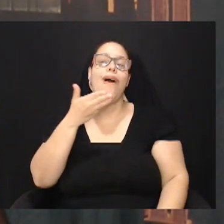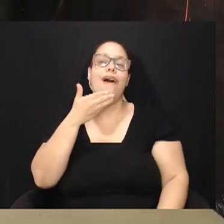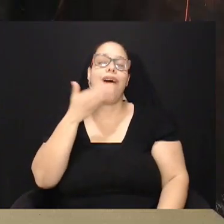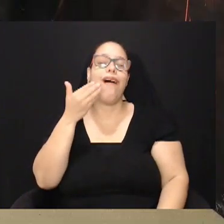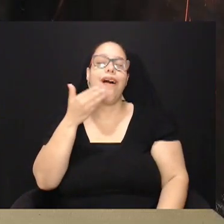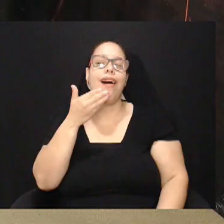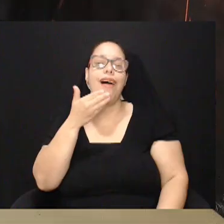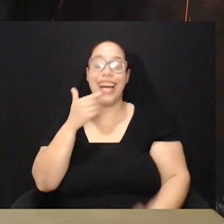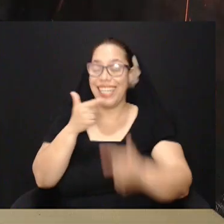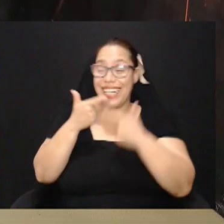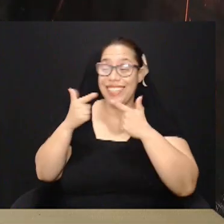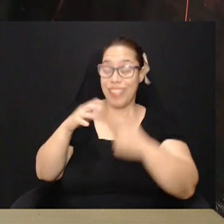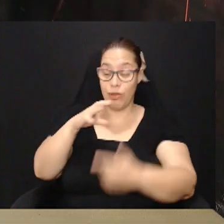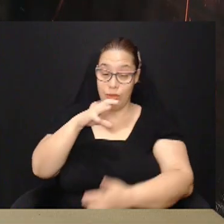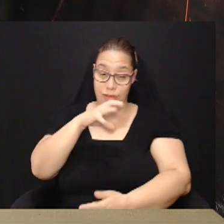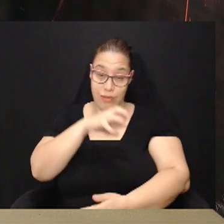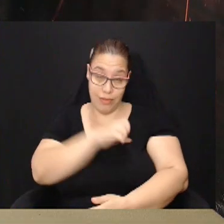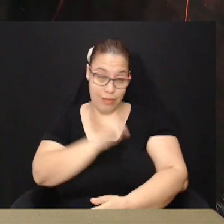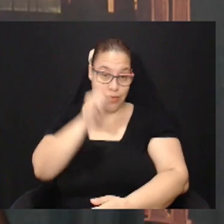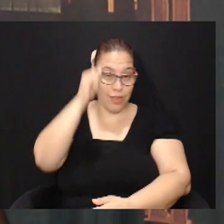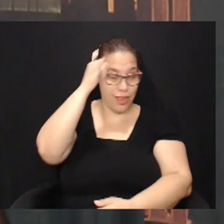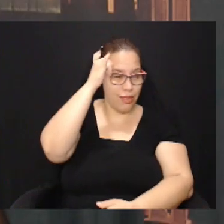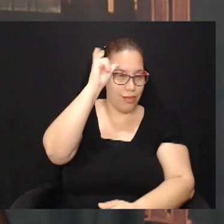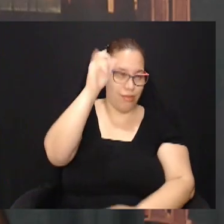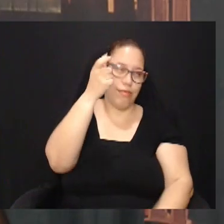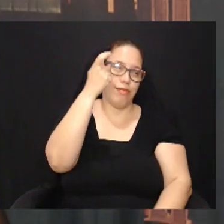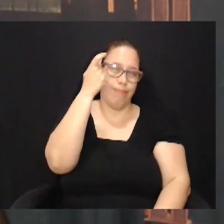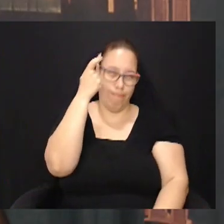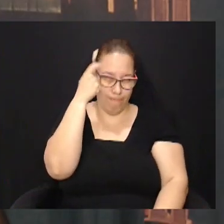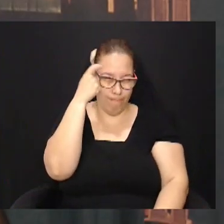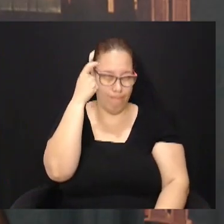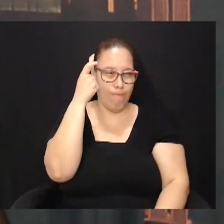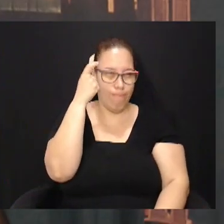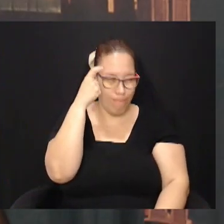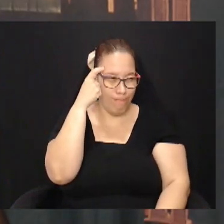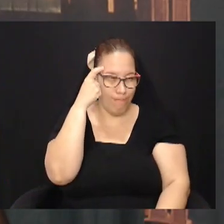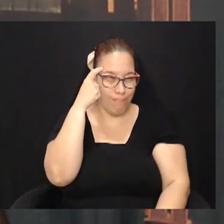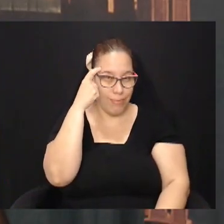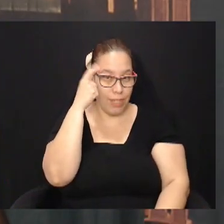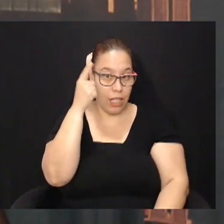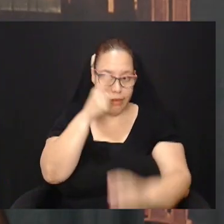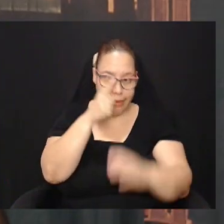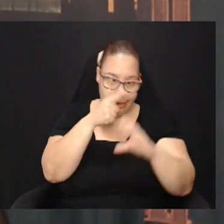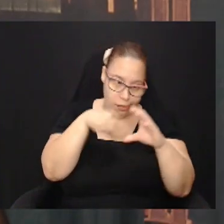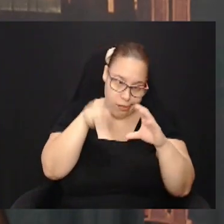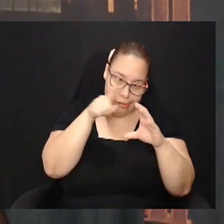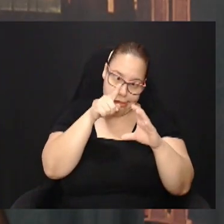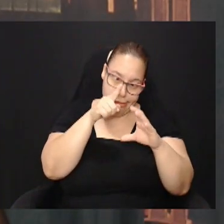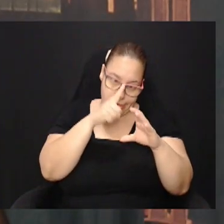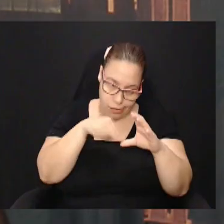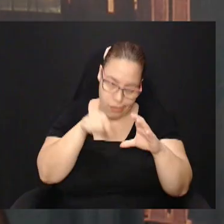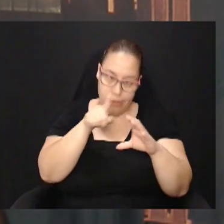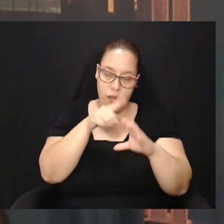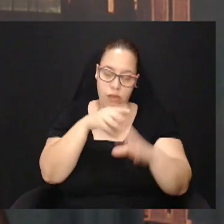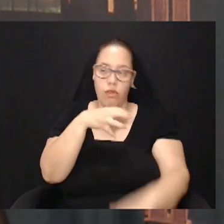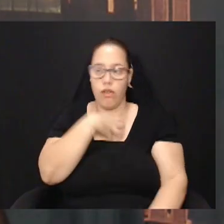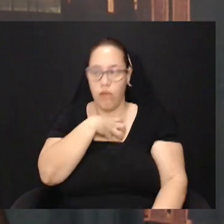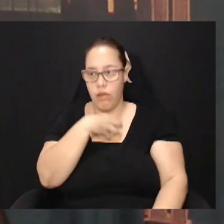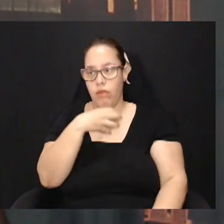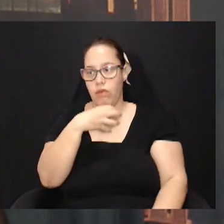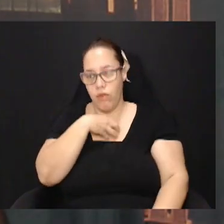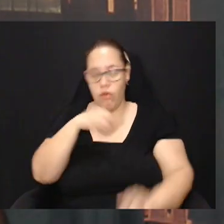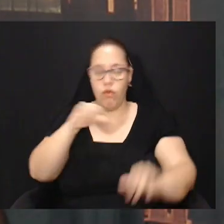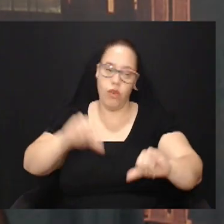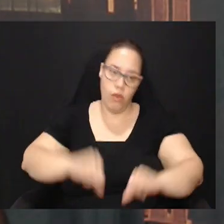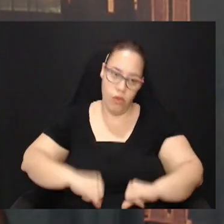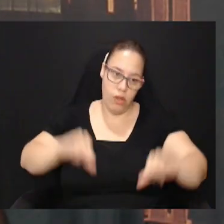esse pensamento, esse looping de eu vou sentir, eu vou sofrer, eu vou sentir, eu vou